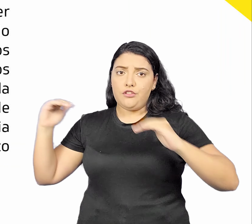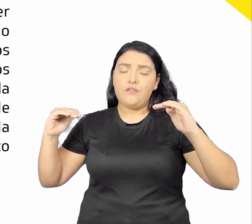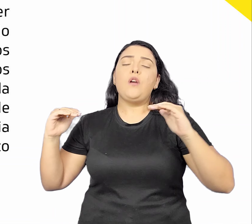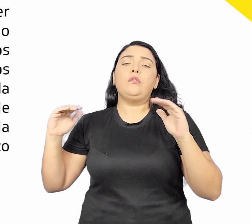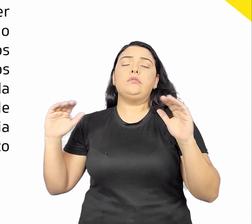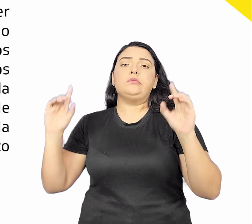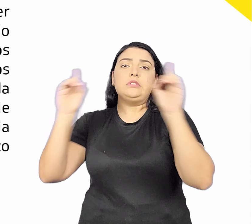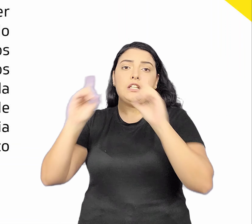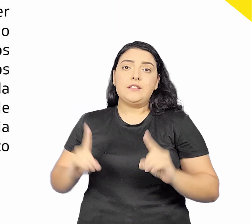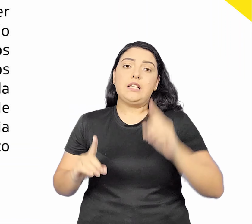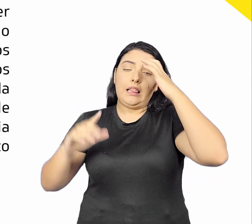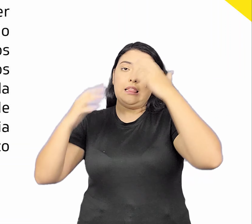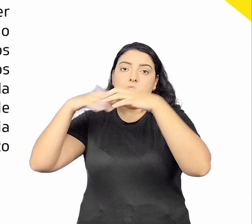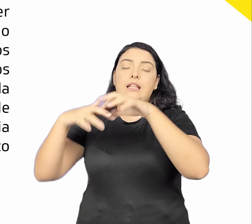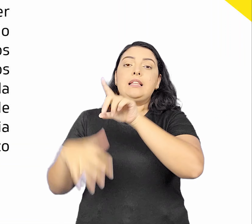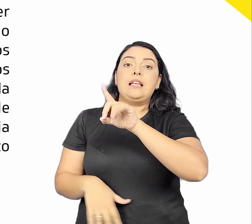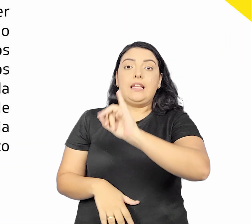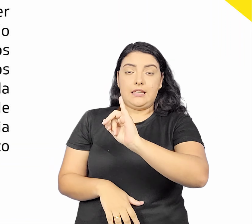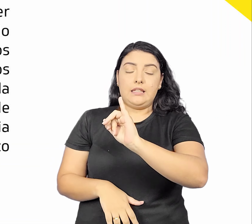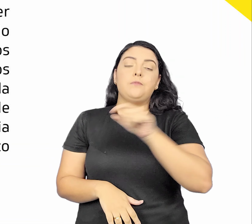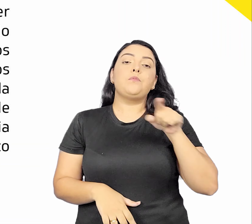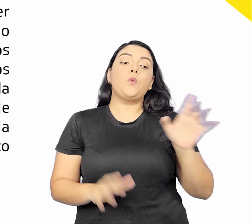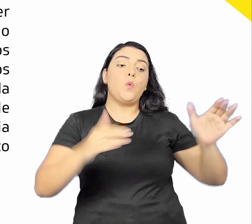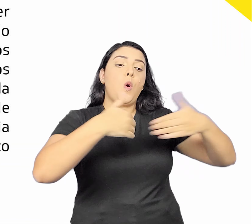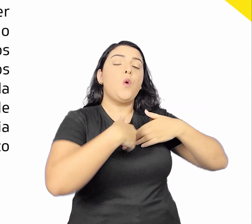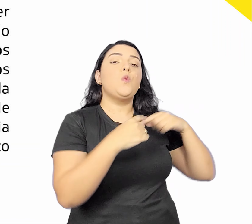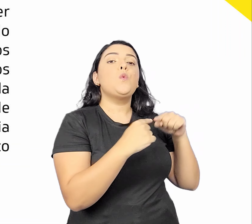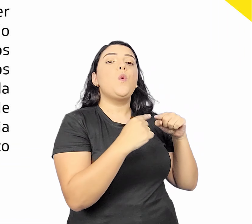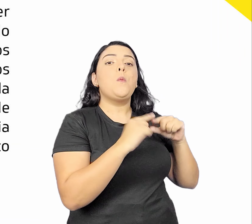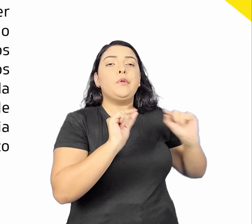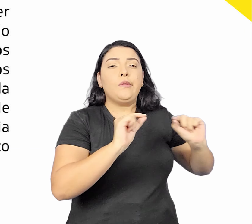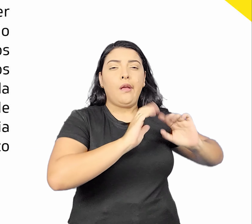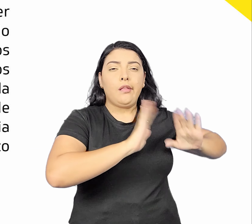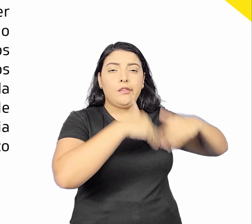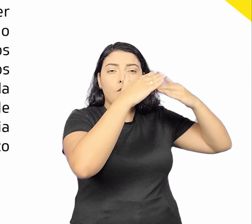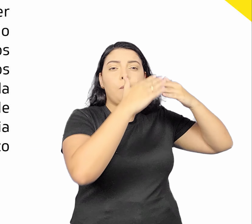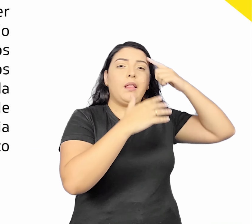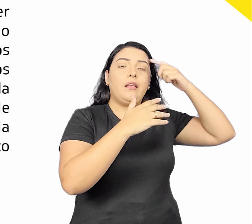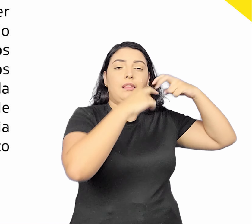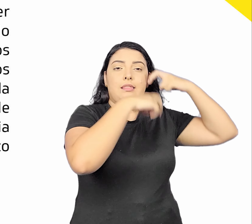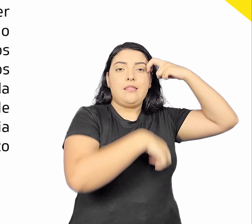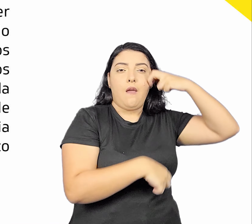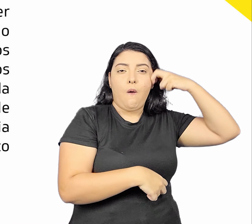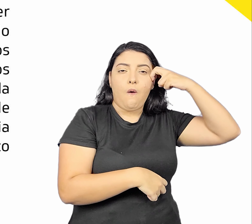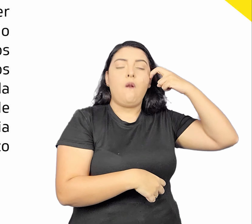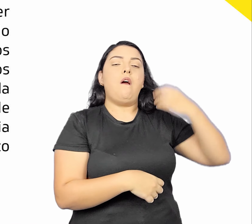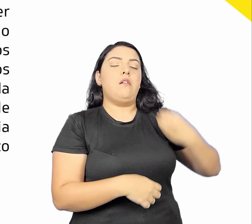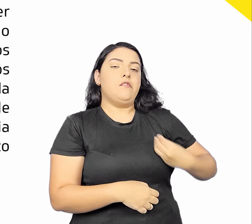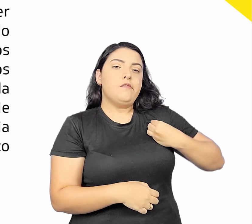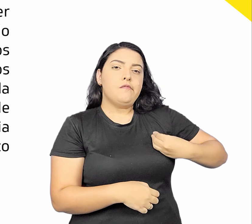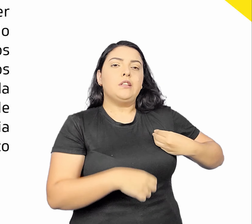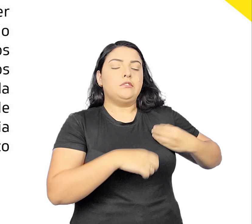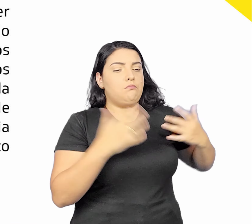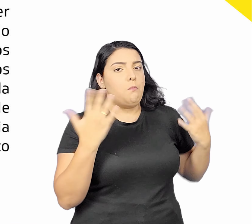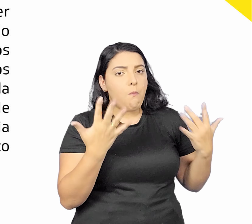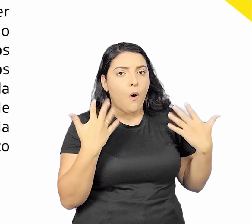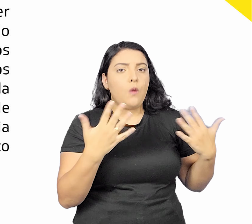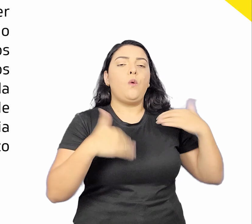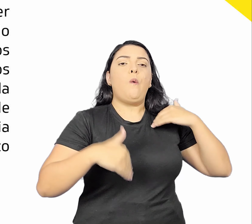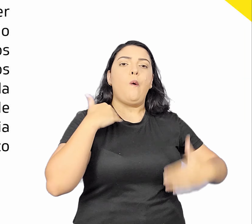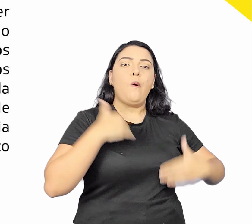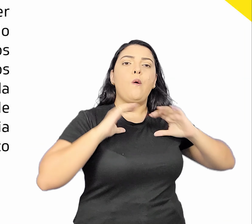deficiência intelectual O autismo tem a ver com o desenvolvimento neurológico Incluindo habilidades motoras,